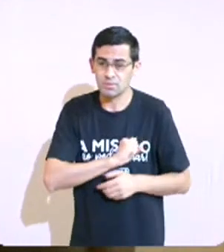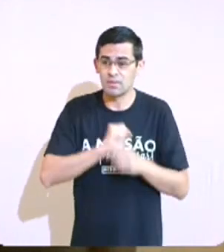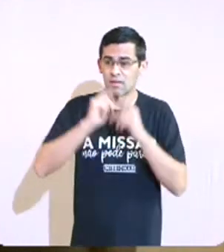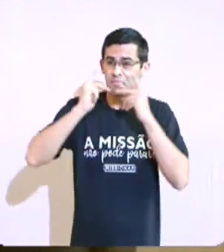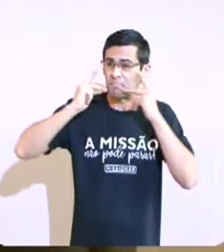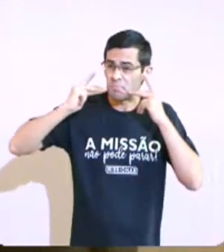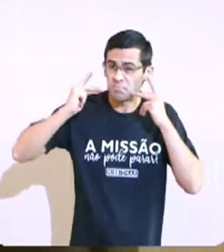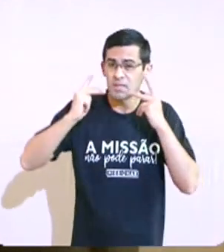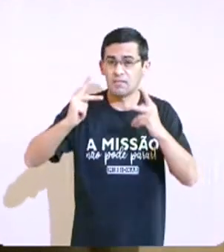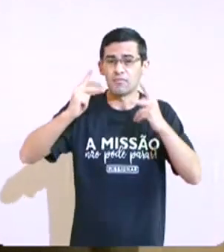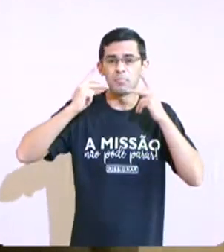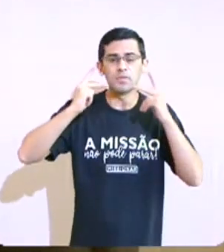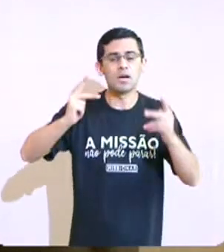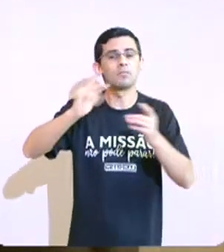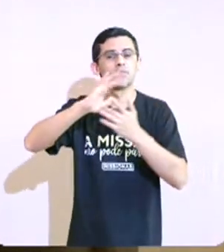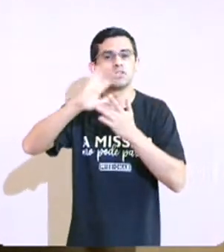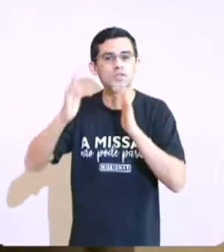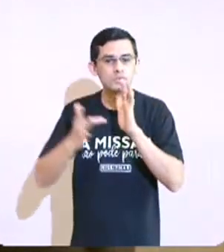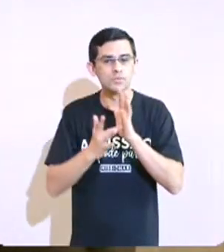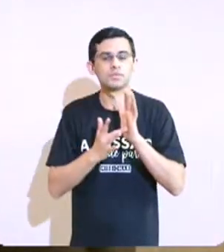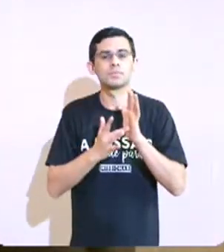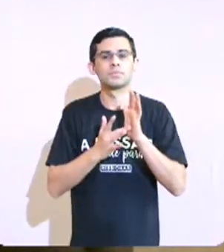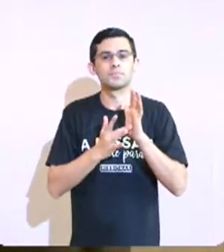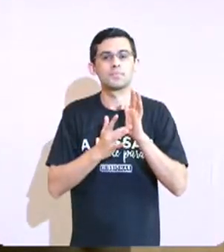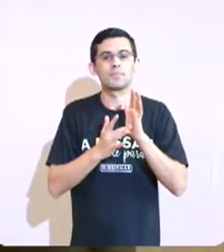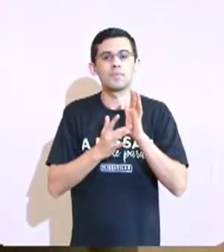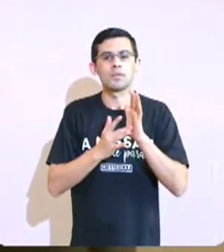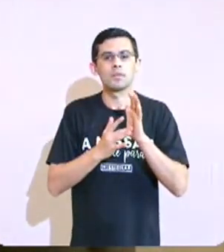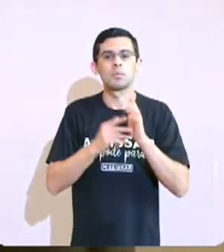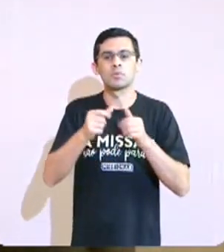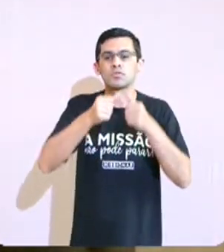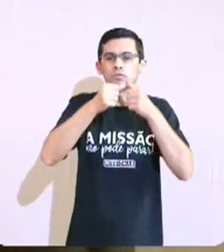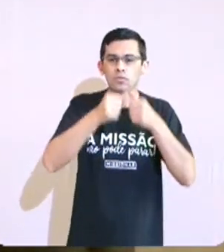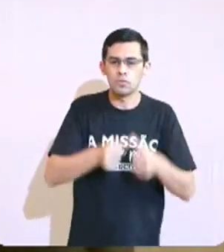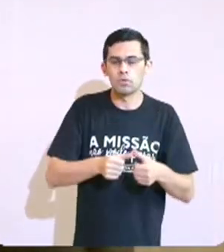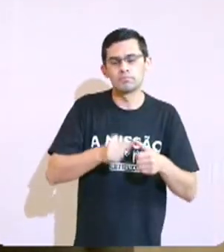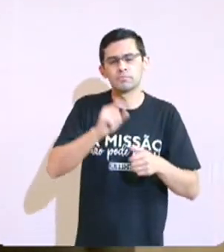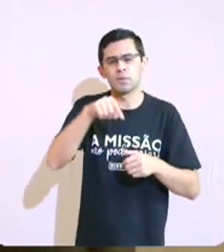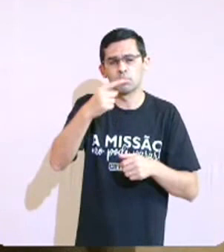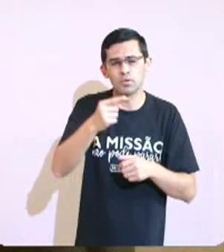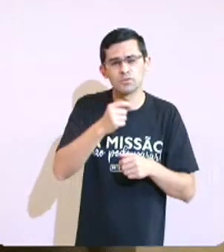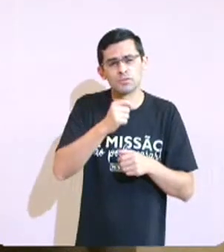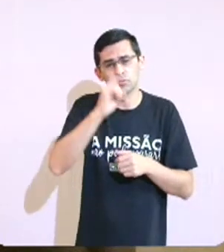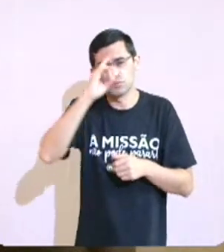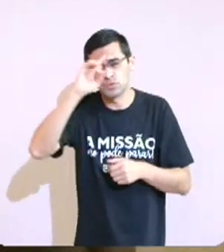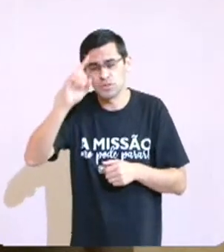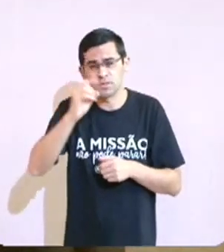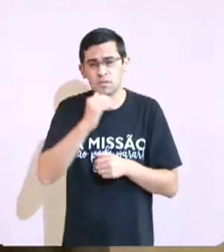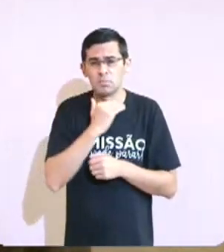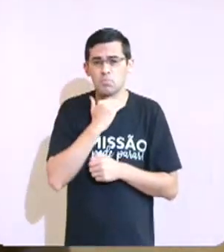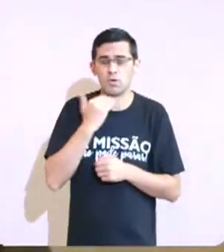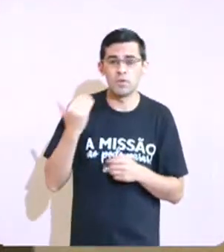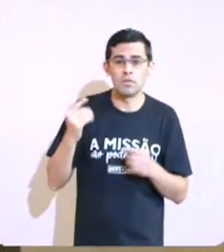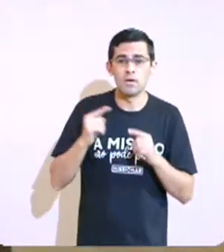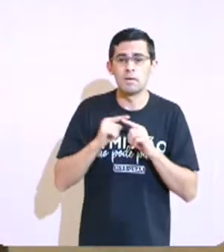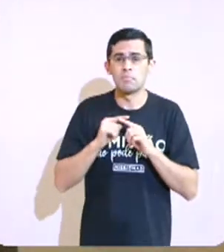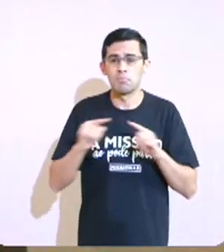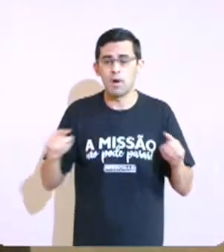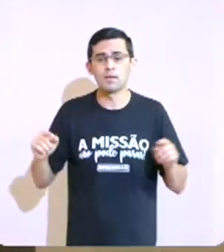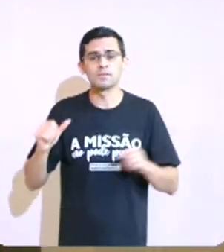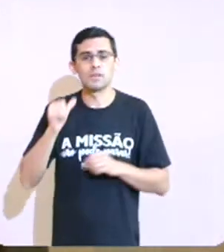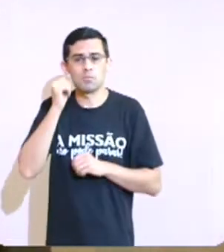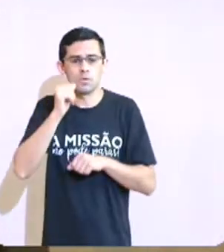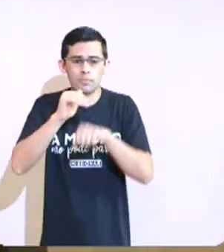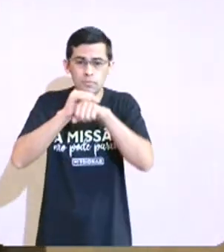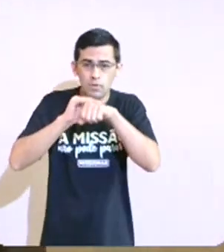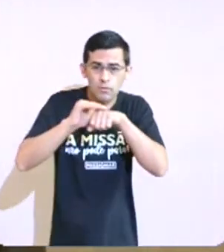evangelho. Ele foi para UTI, foi entubado e morreu. E a pastora Roseline foi conversar com um